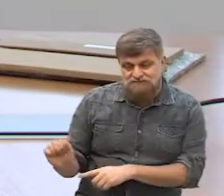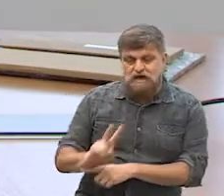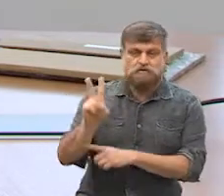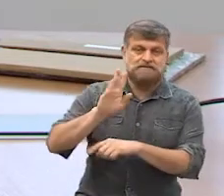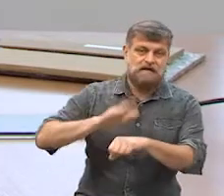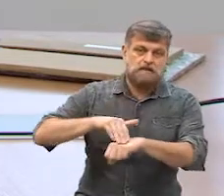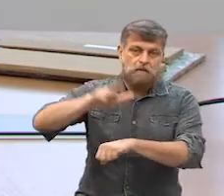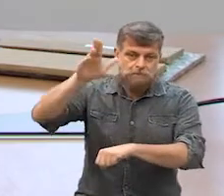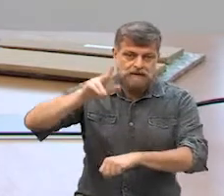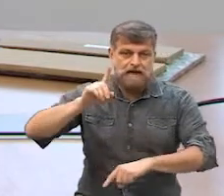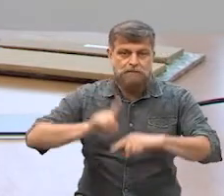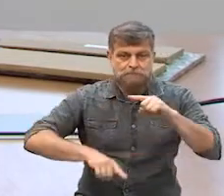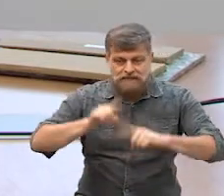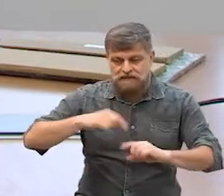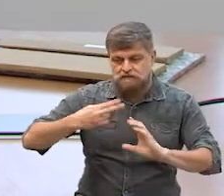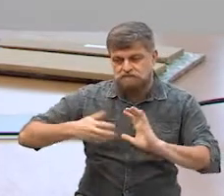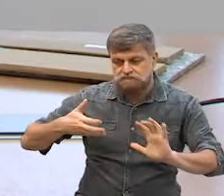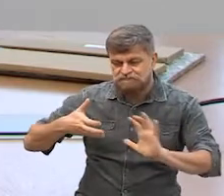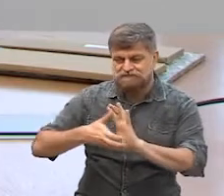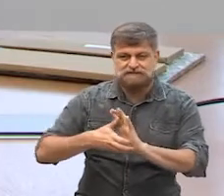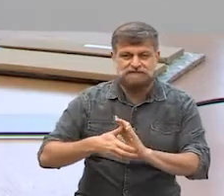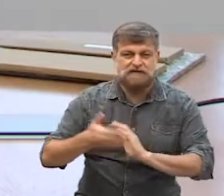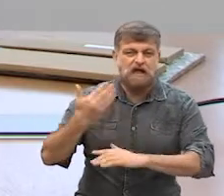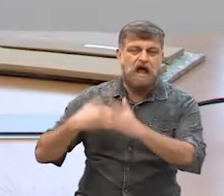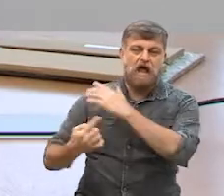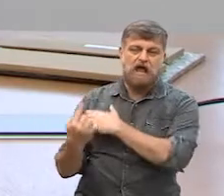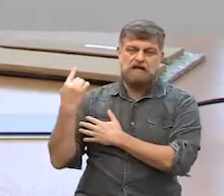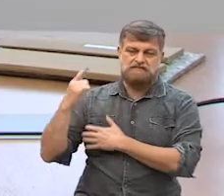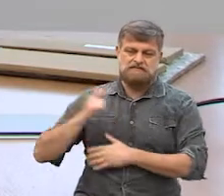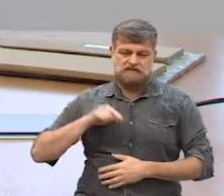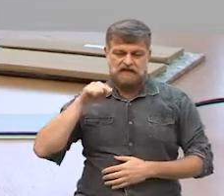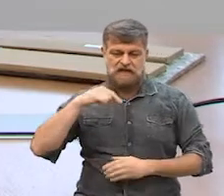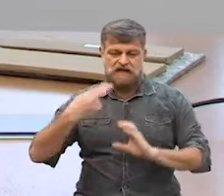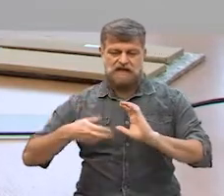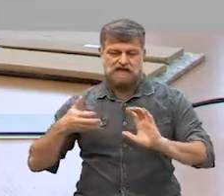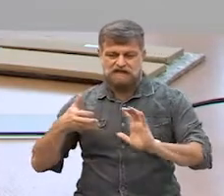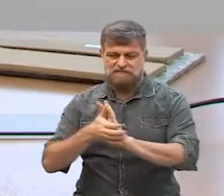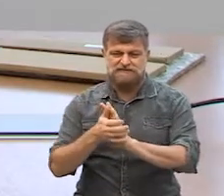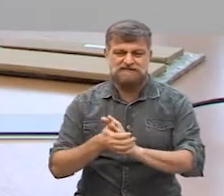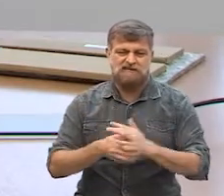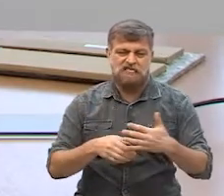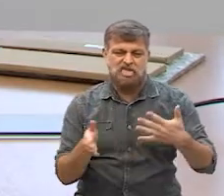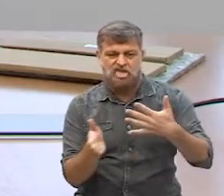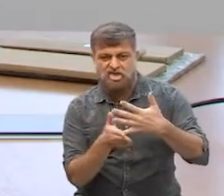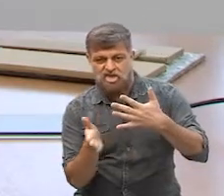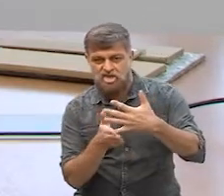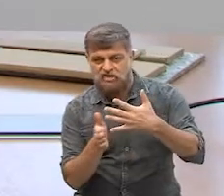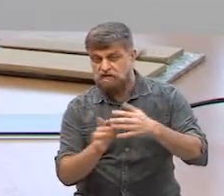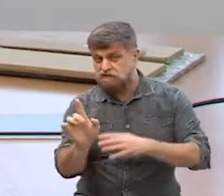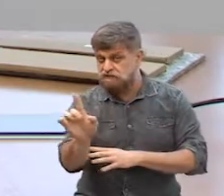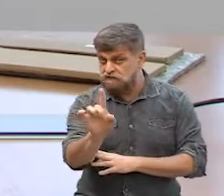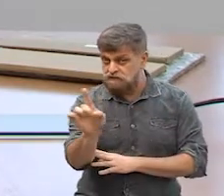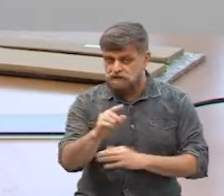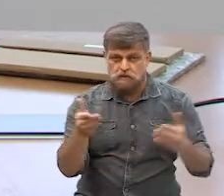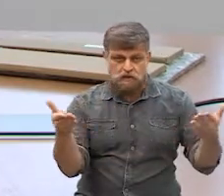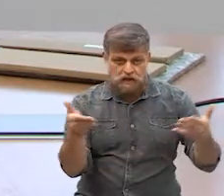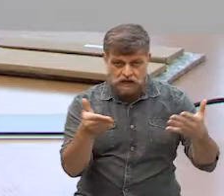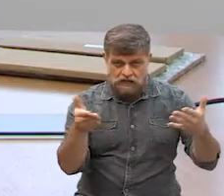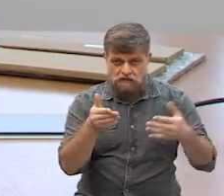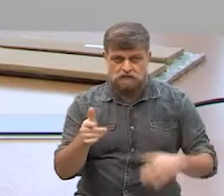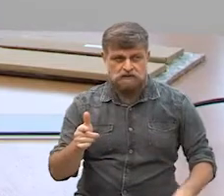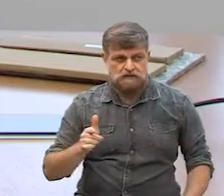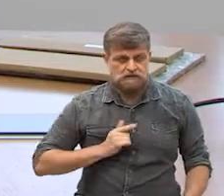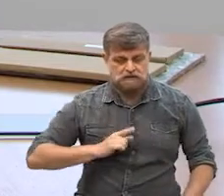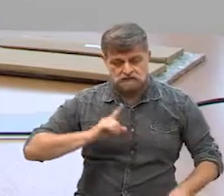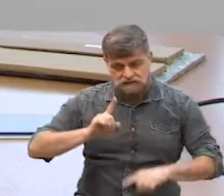o produto reciclável. Antes tinha muito isso, né, o reciclado é um produto segunda linha e tudo mais, né? Agora, mesmo